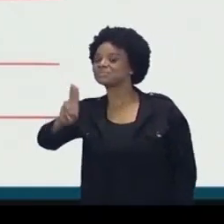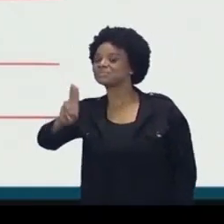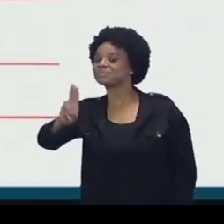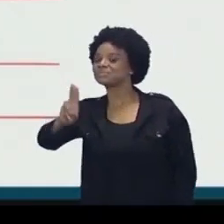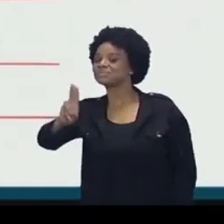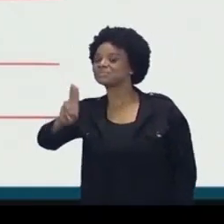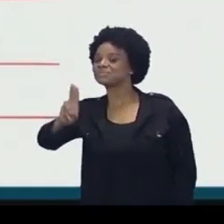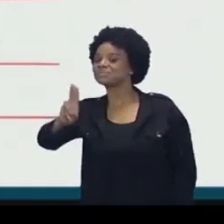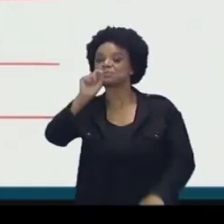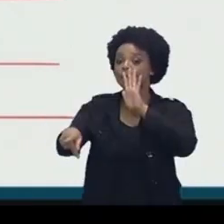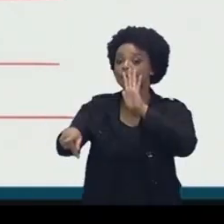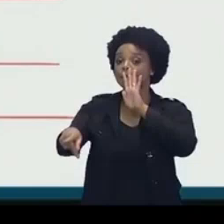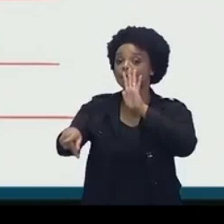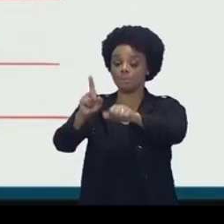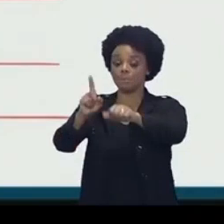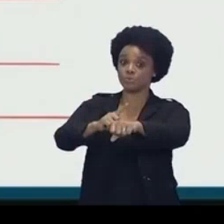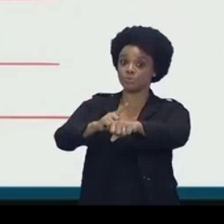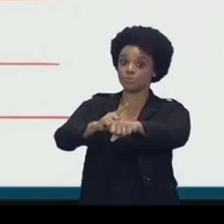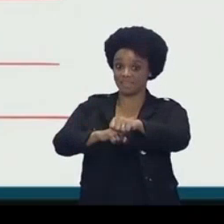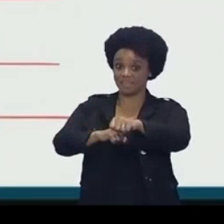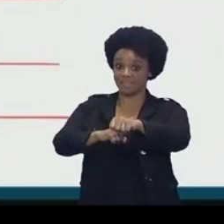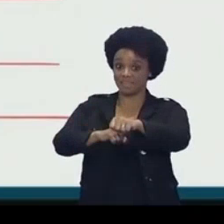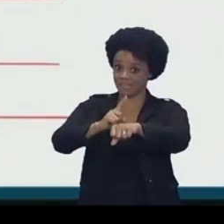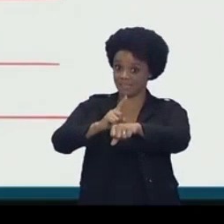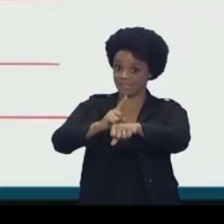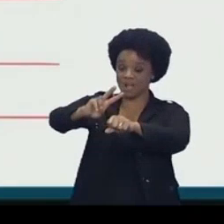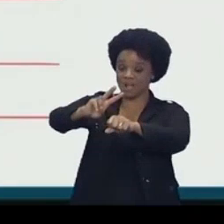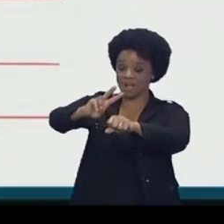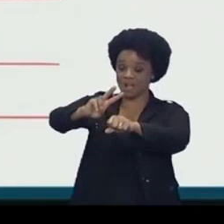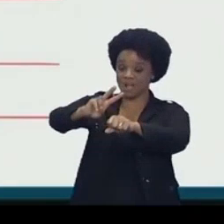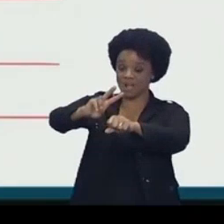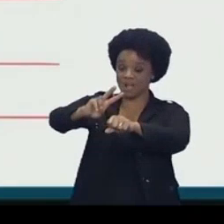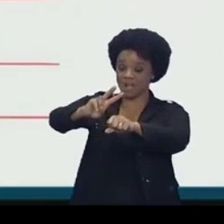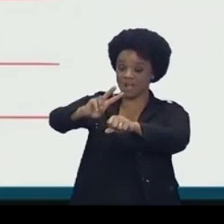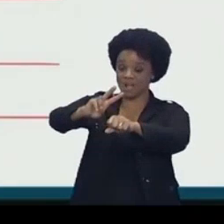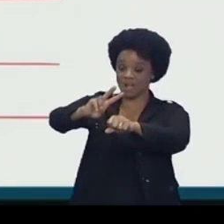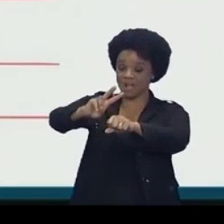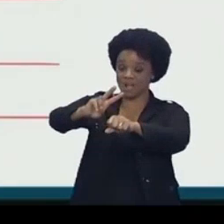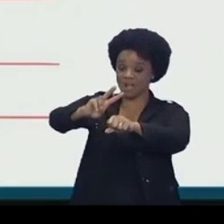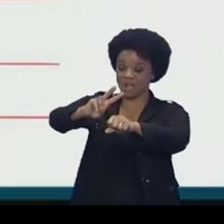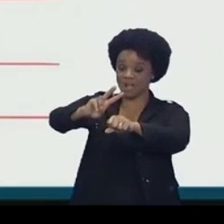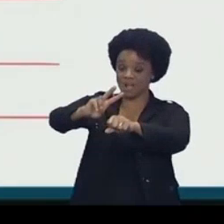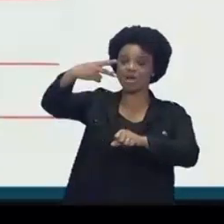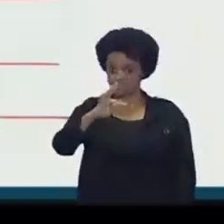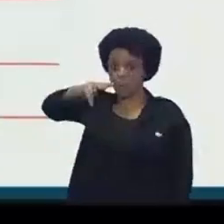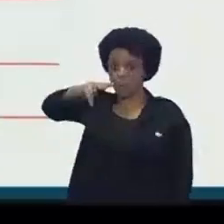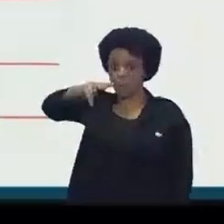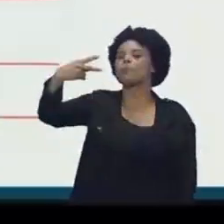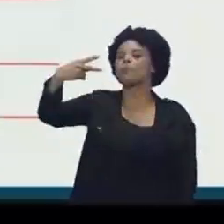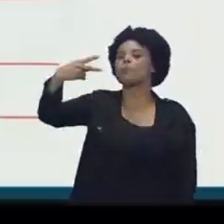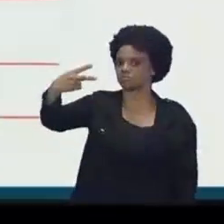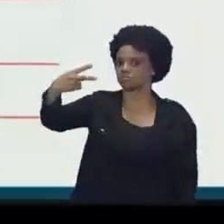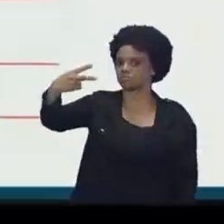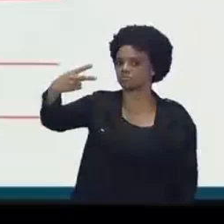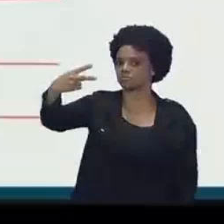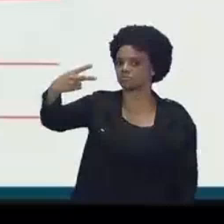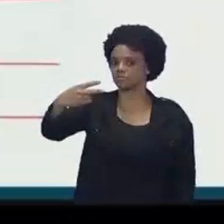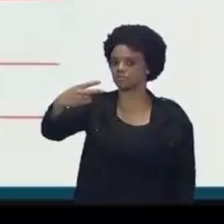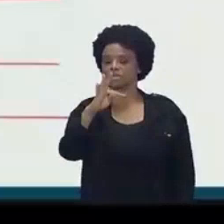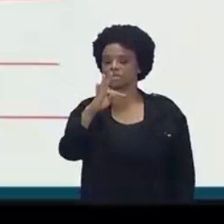do nosso tempo ao quadrado. Ou seja, você vai pegar o tempo que você mediu aqui e vai elevar